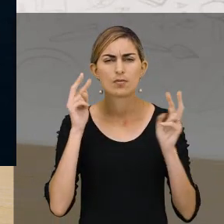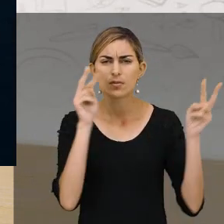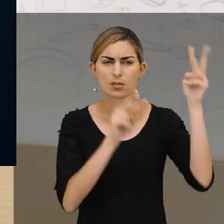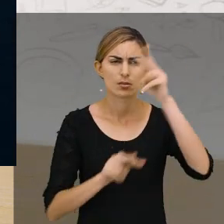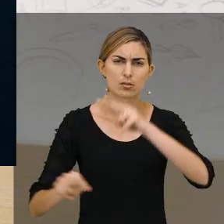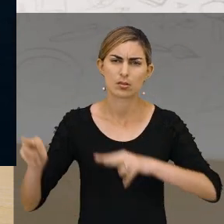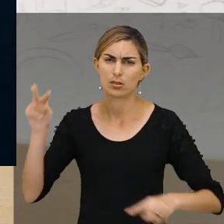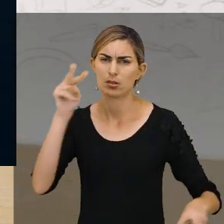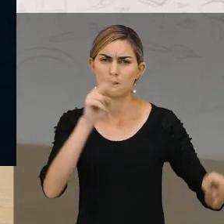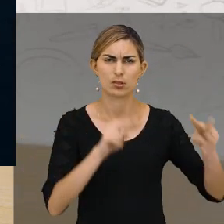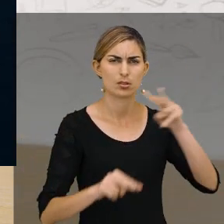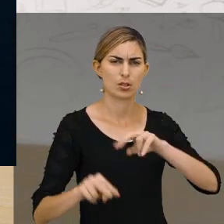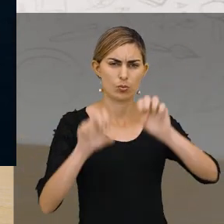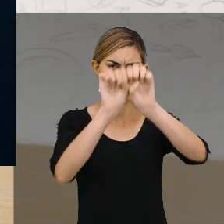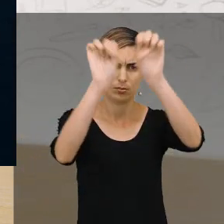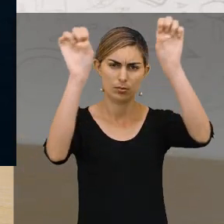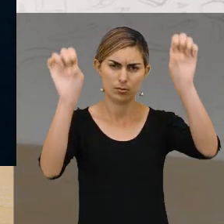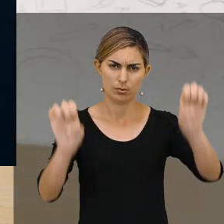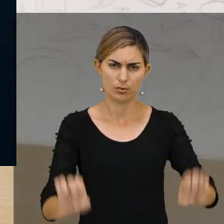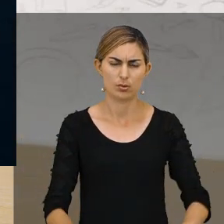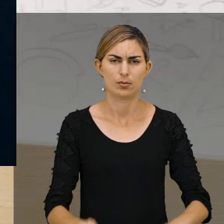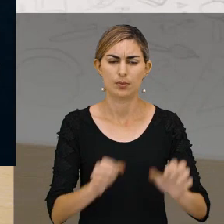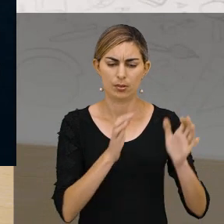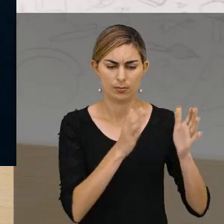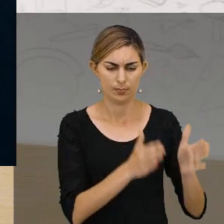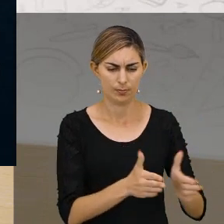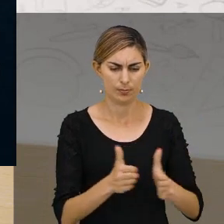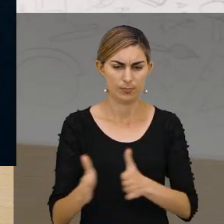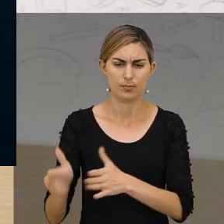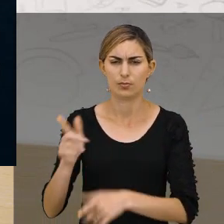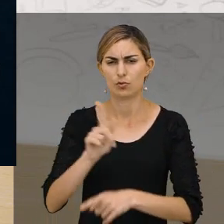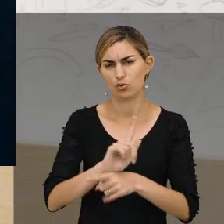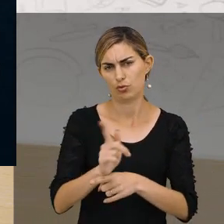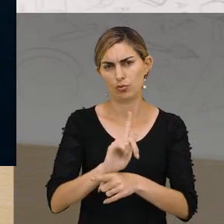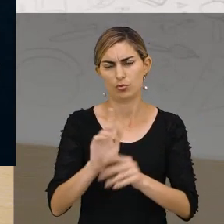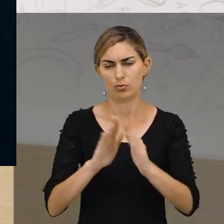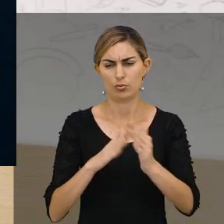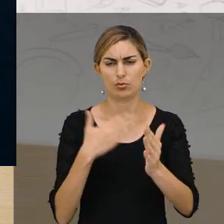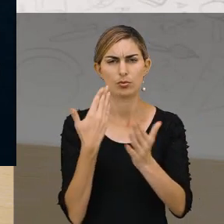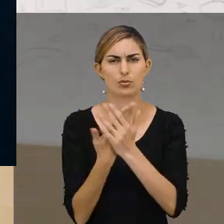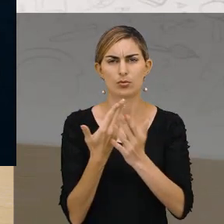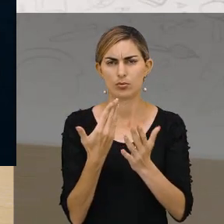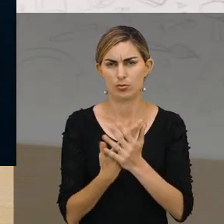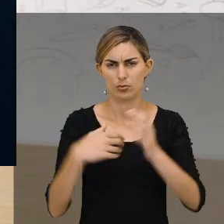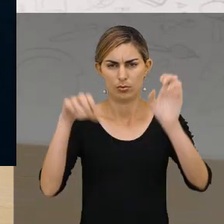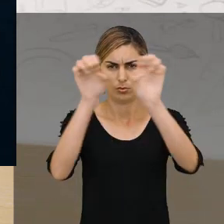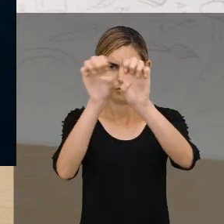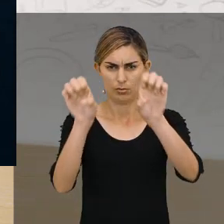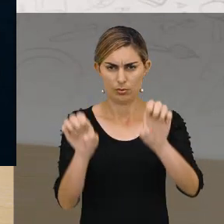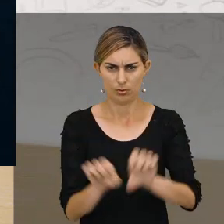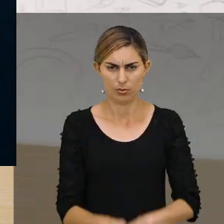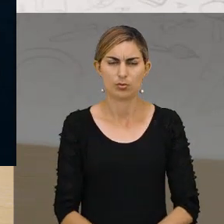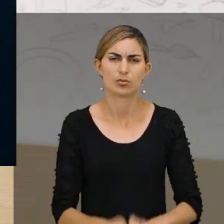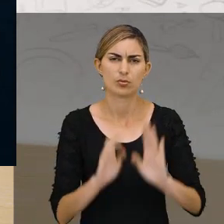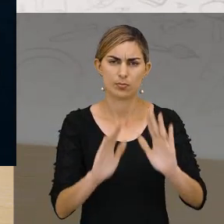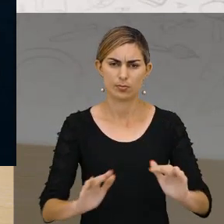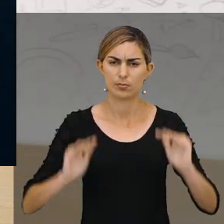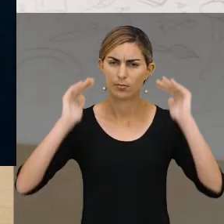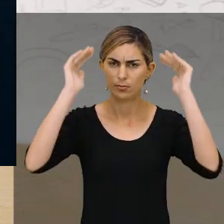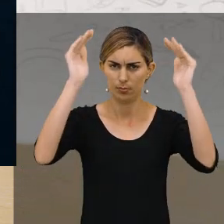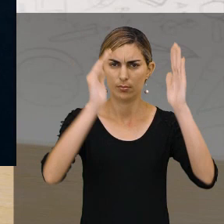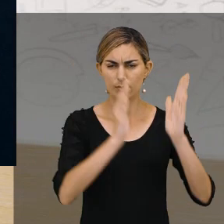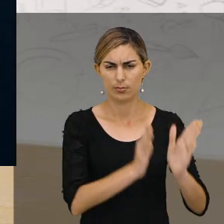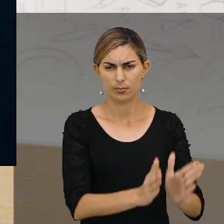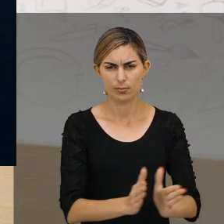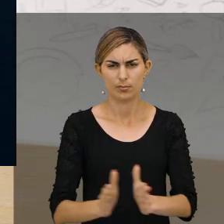a visão sistêmica organizacional da gestão escolar, a estrutura hierárquica